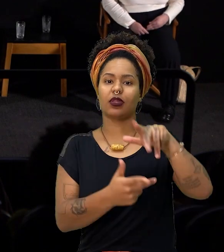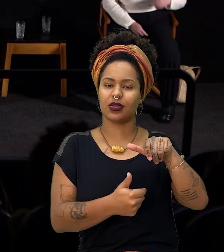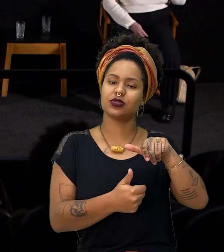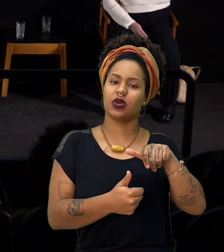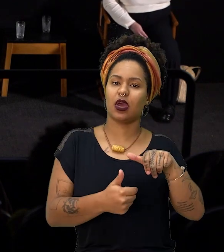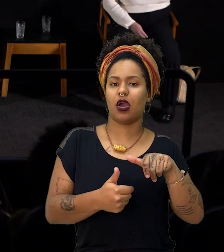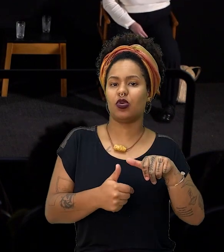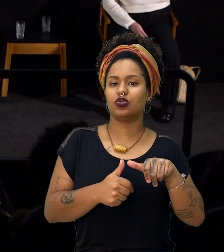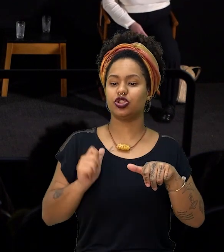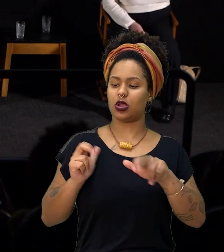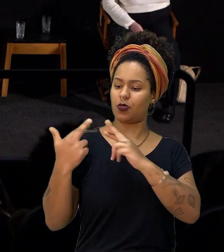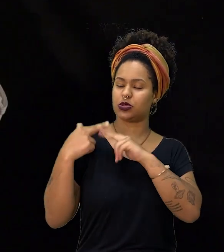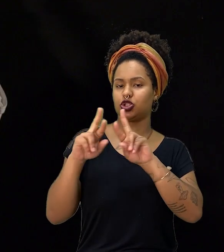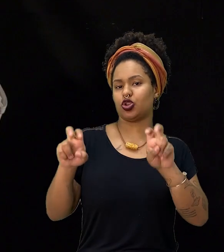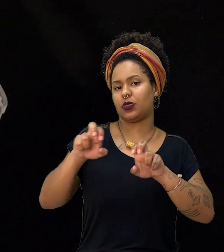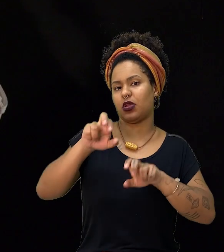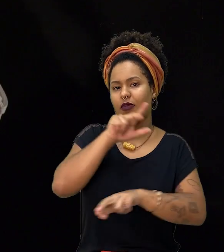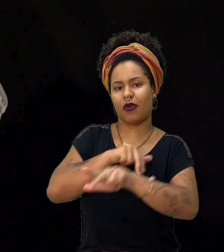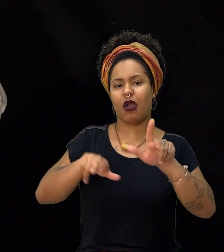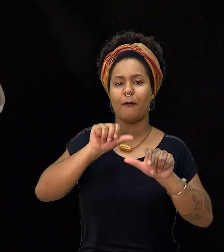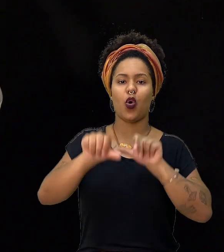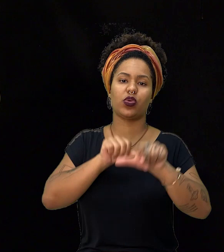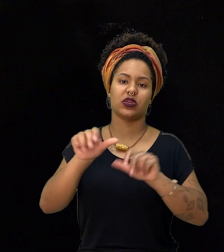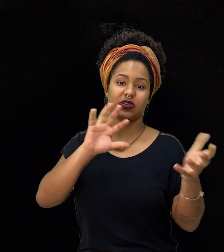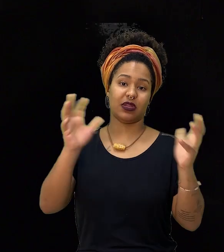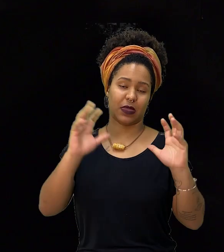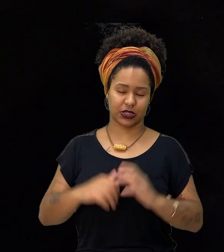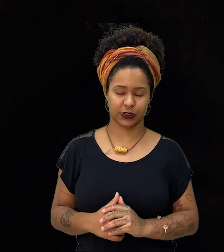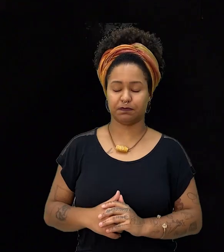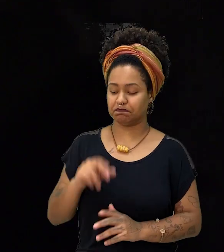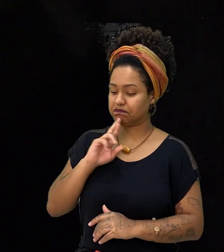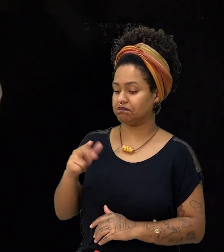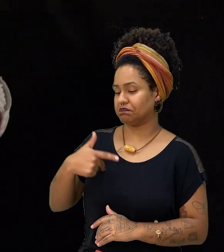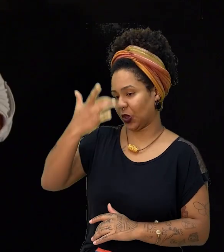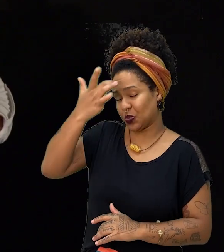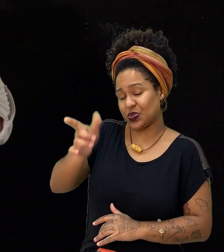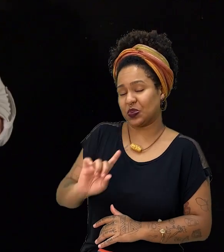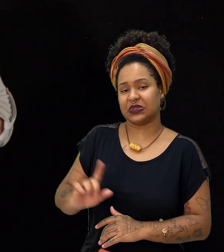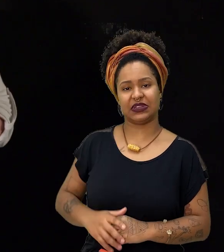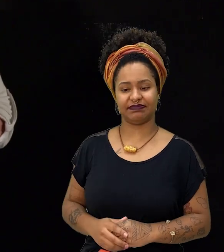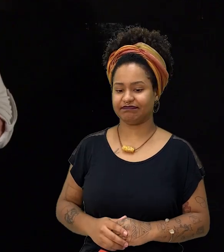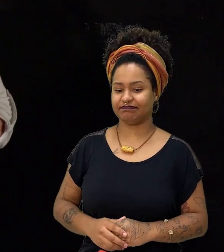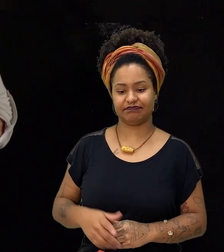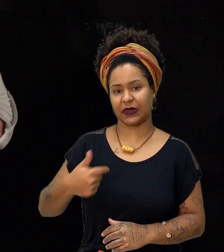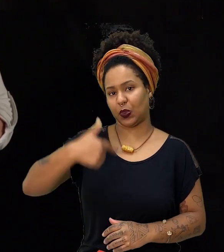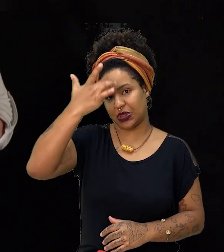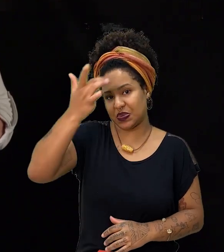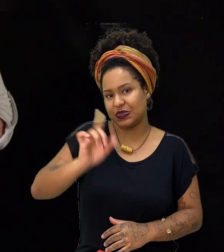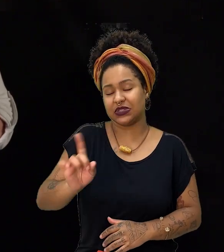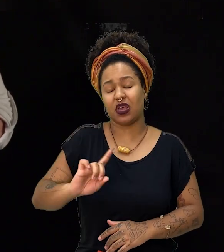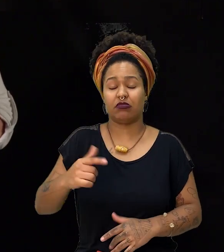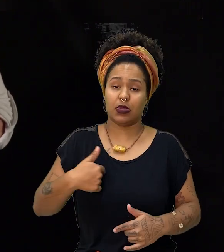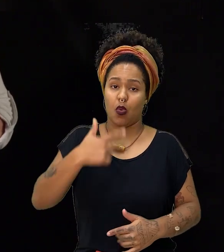mudanças climáticas? Eu não sei. Entende? Eu não sei. Eu acho que,